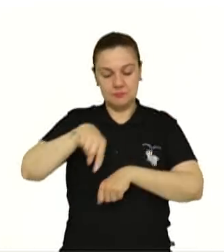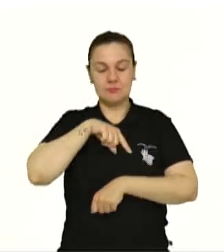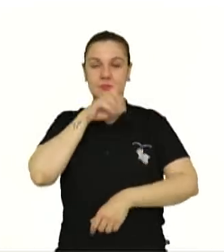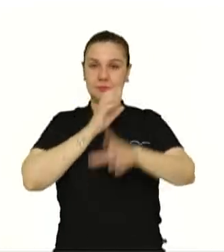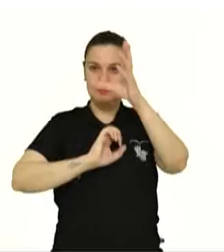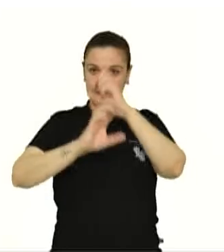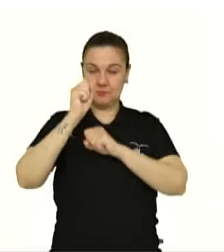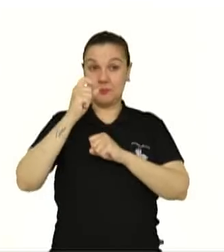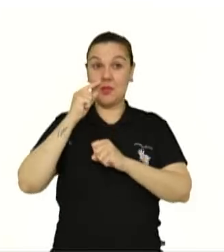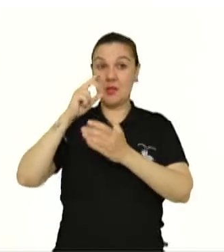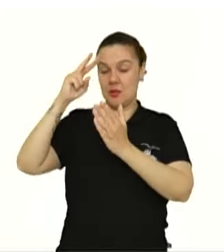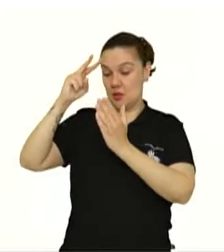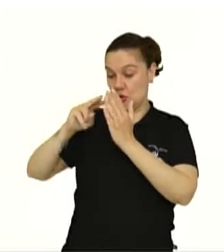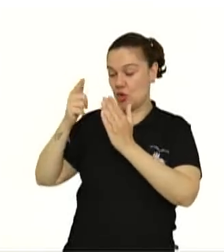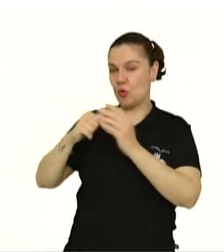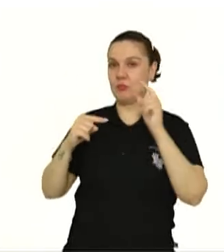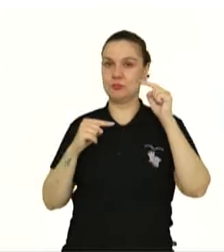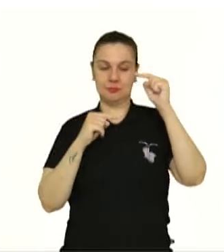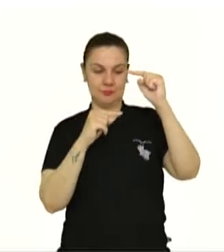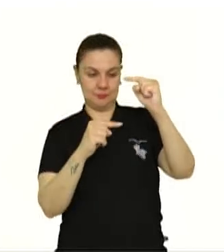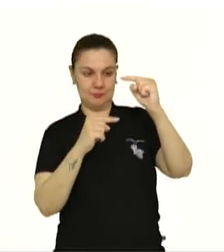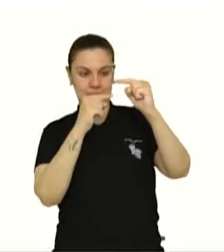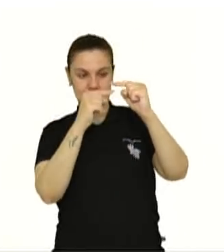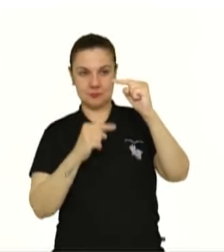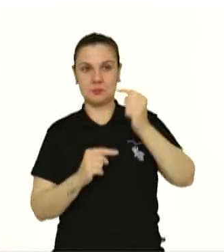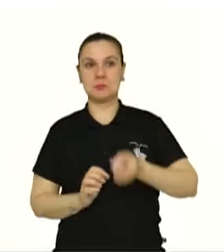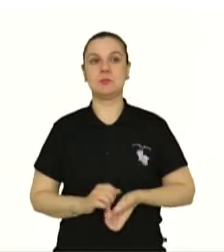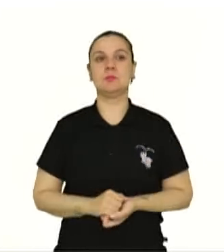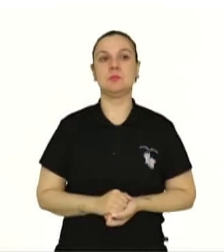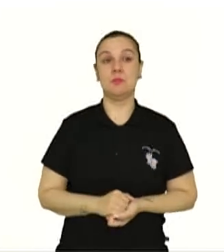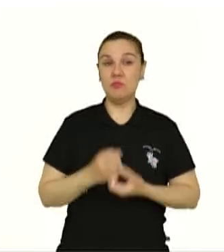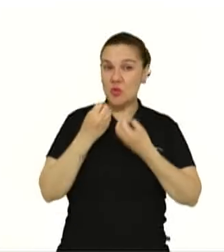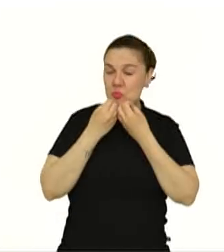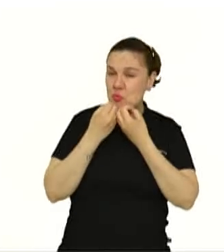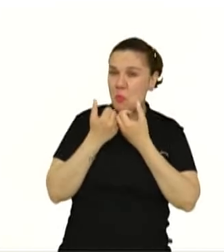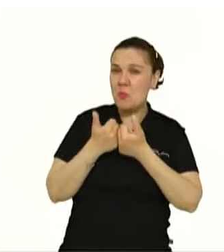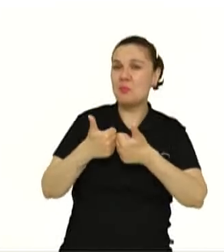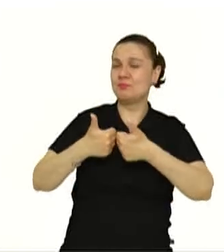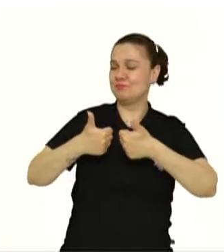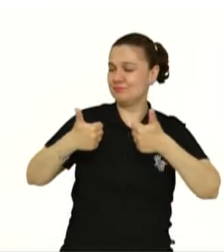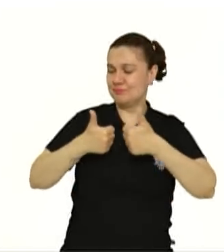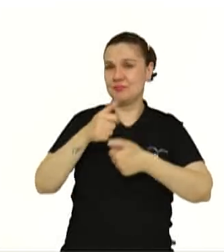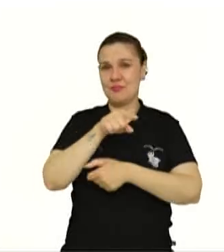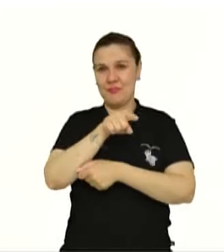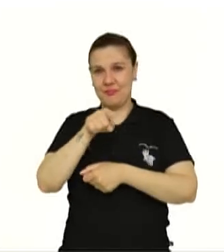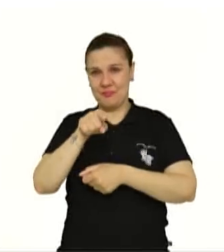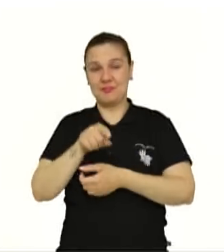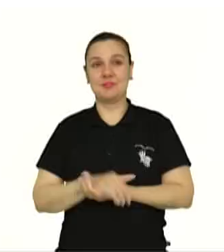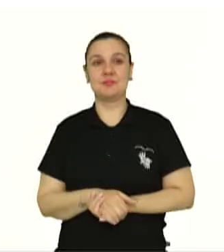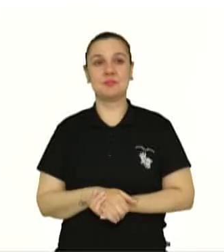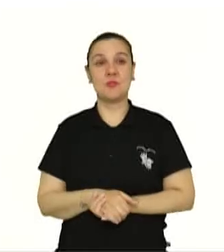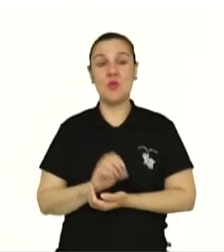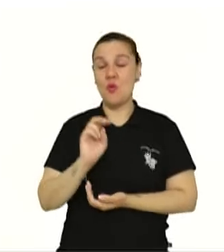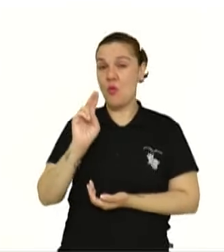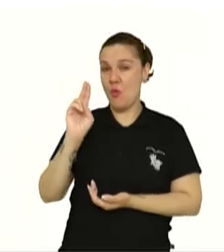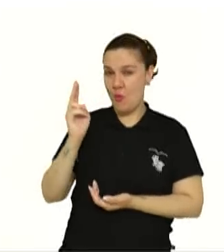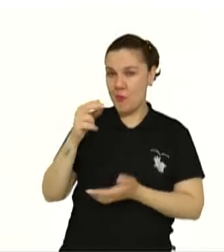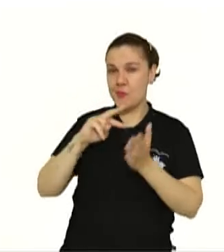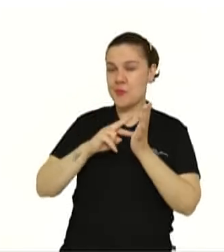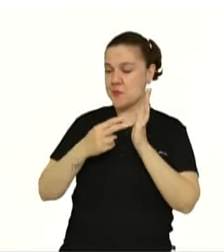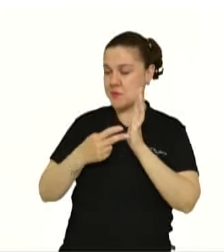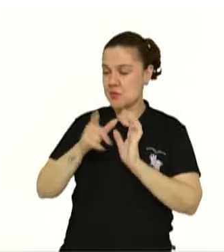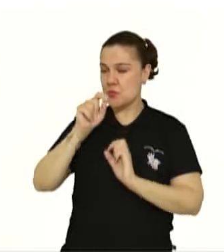conteúdo. Leia novamente o seguinte trecho. Muito bom dia para você. Ou